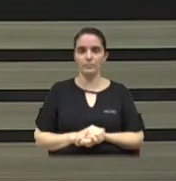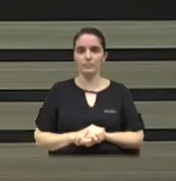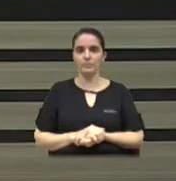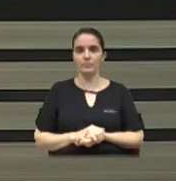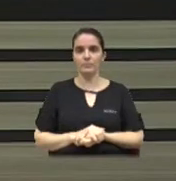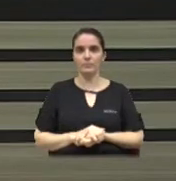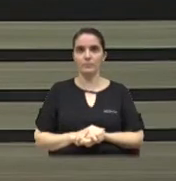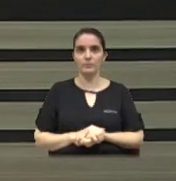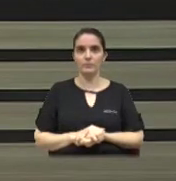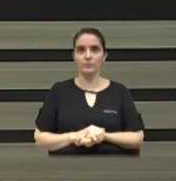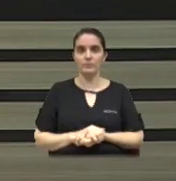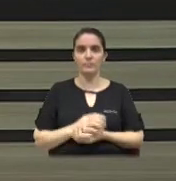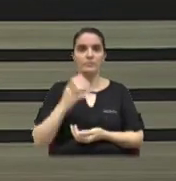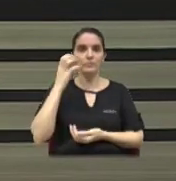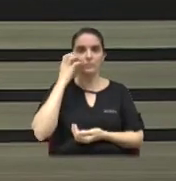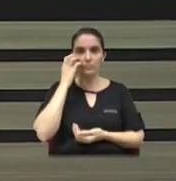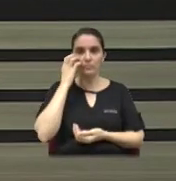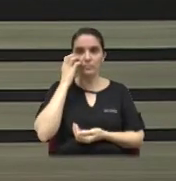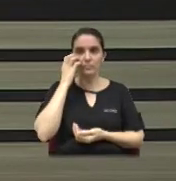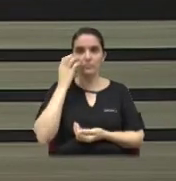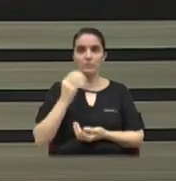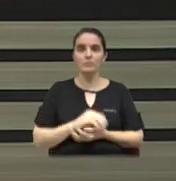aqui. Marcelo Rossi.